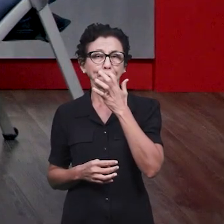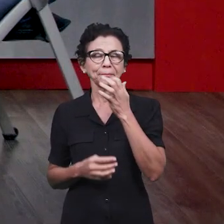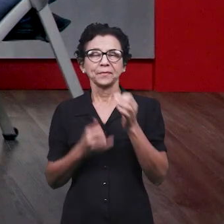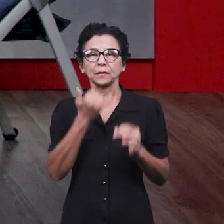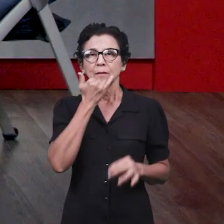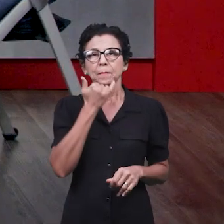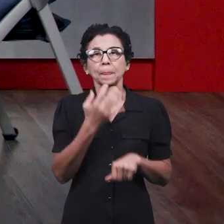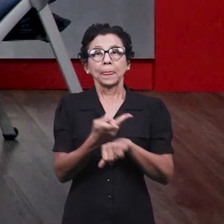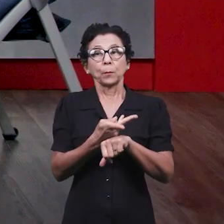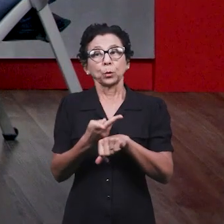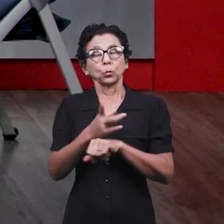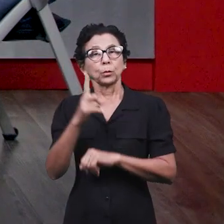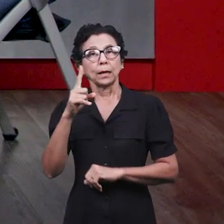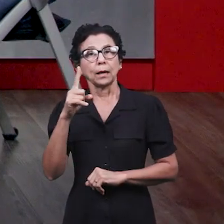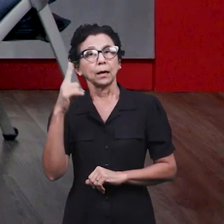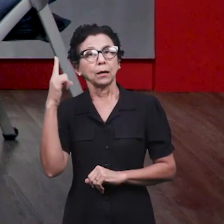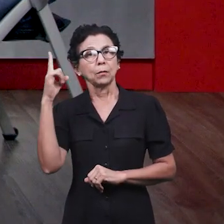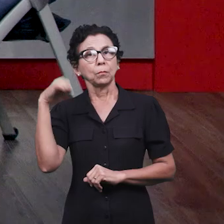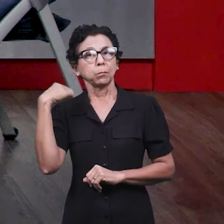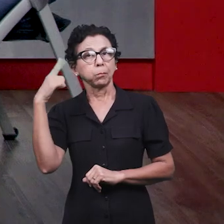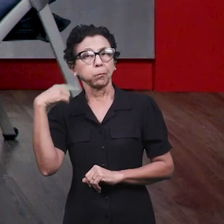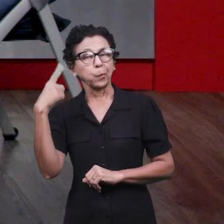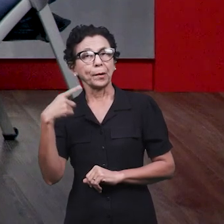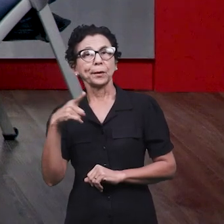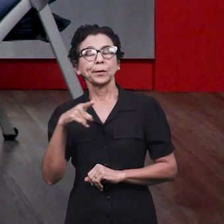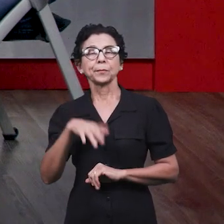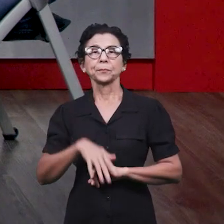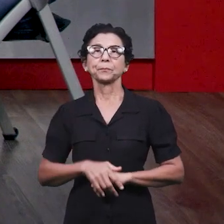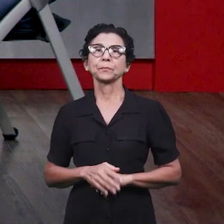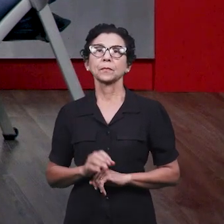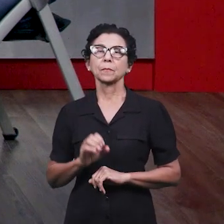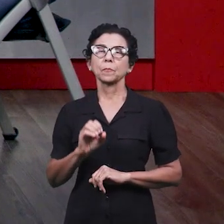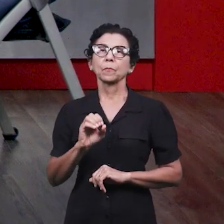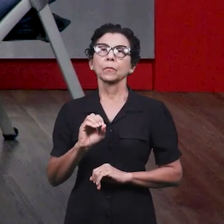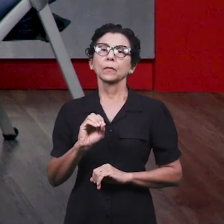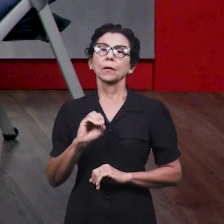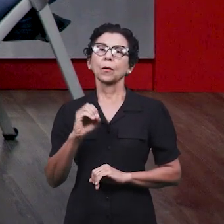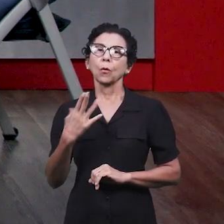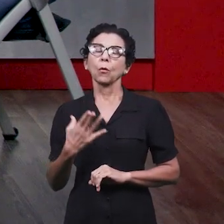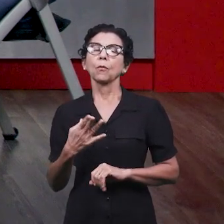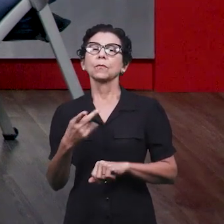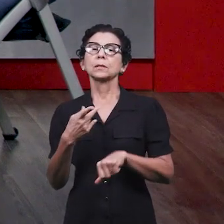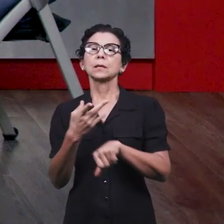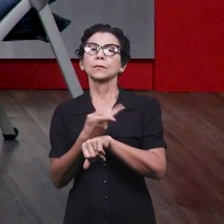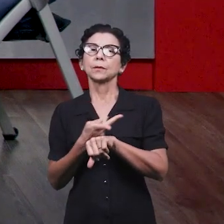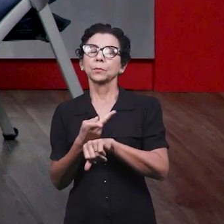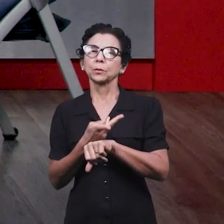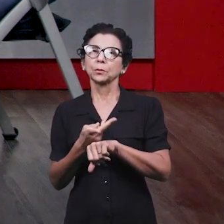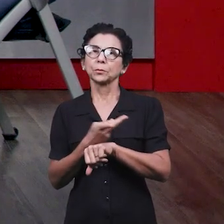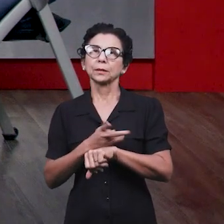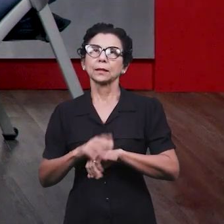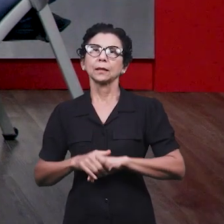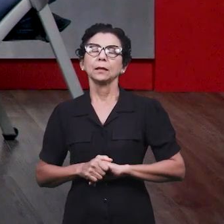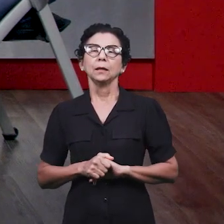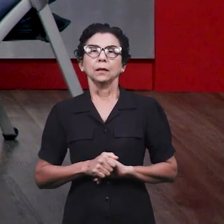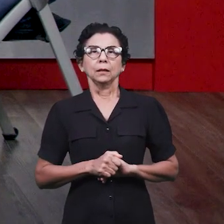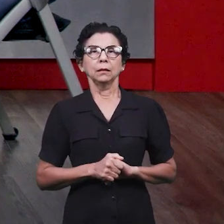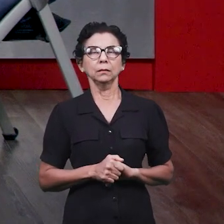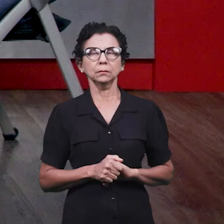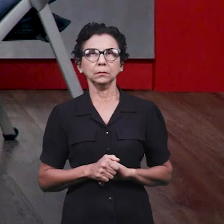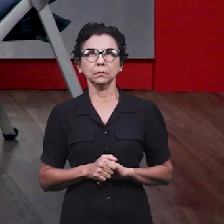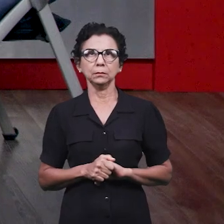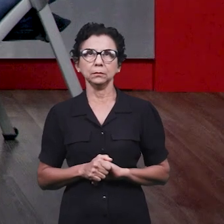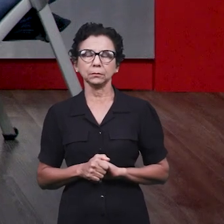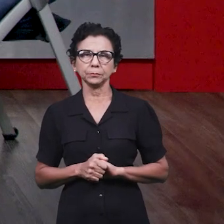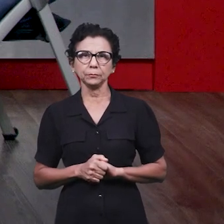procure um advogado, ou até mesmo a Defensoria Pública, né, para que ela possa pleitear esse medicamento em juízo. Muitas pessoas, né,